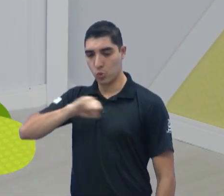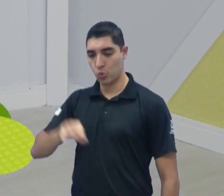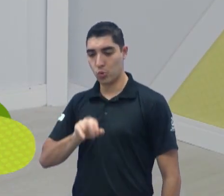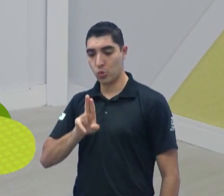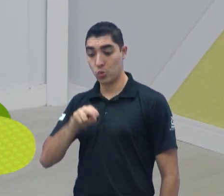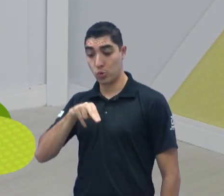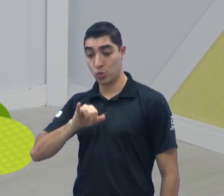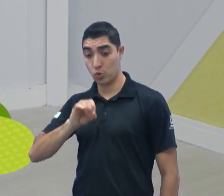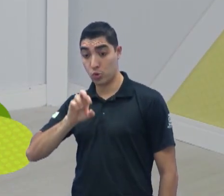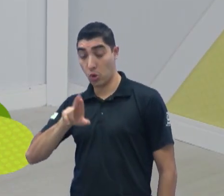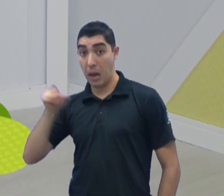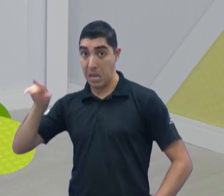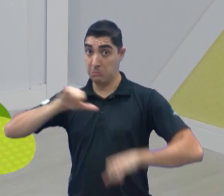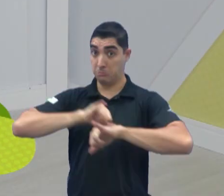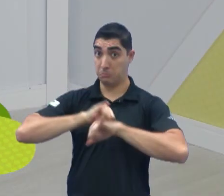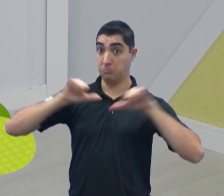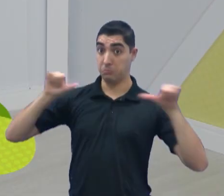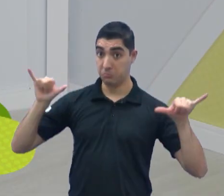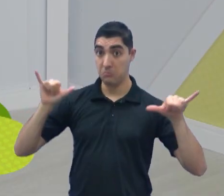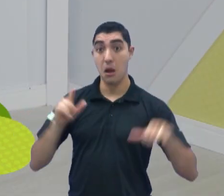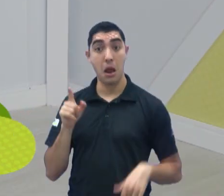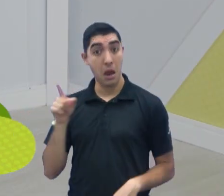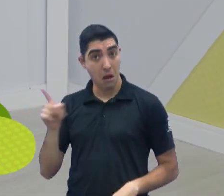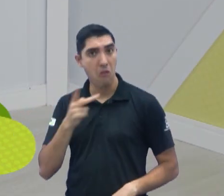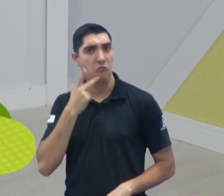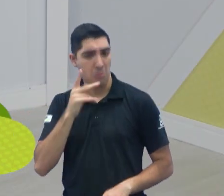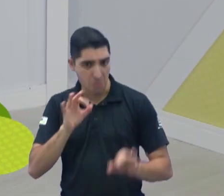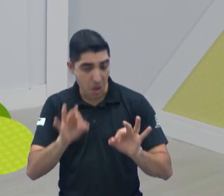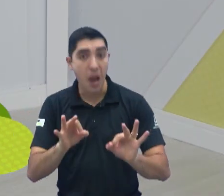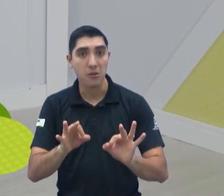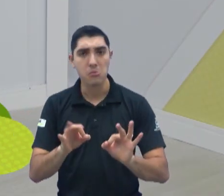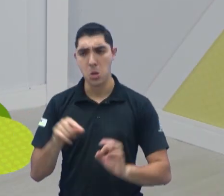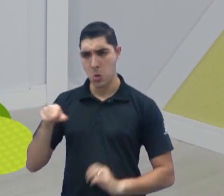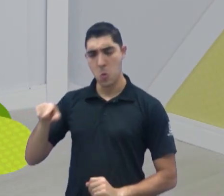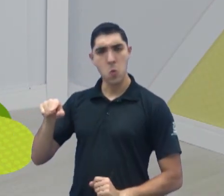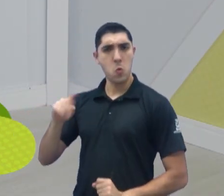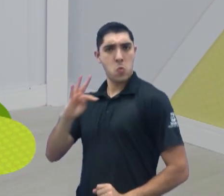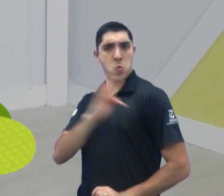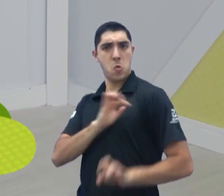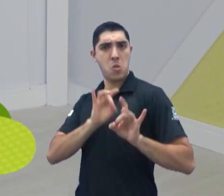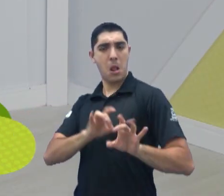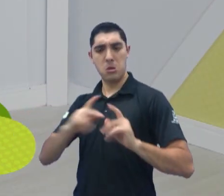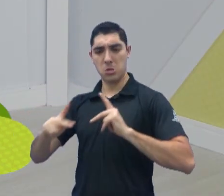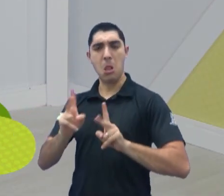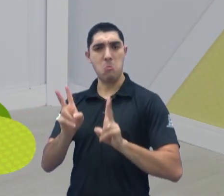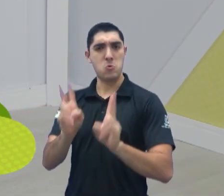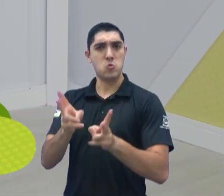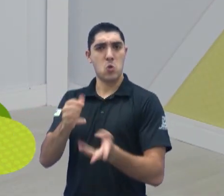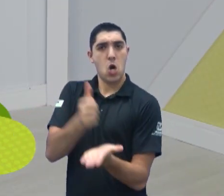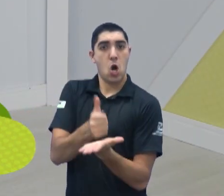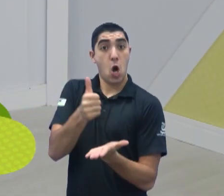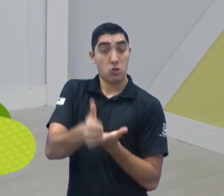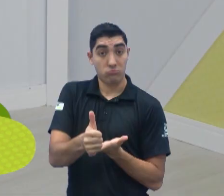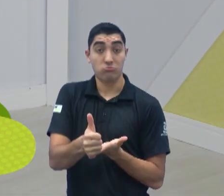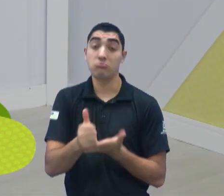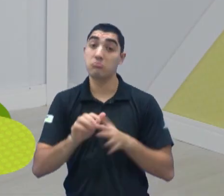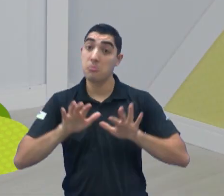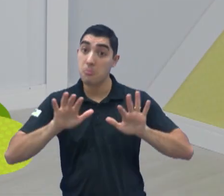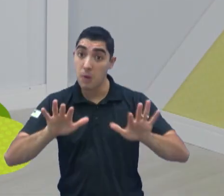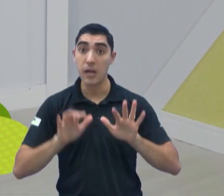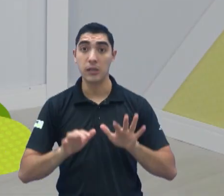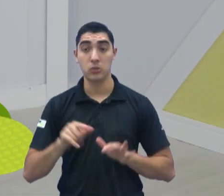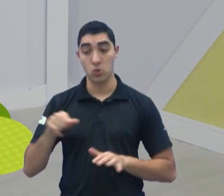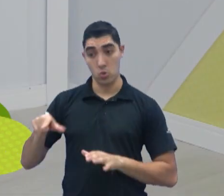ele sabe muito bem das coisas do vôlei. Então, a diretoria, a assessoria de imprensa, divulgou que não